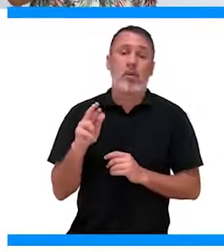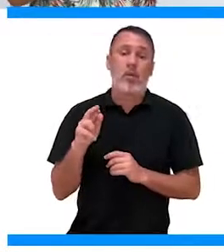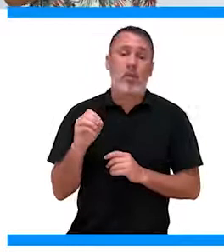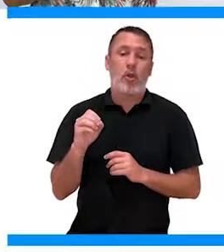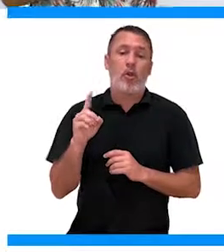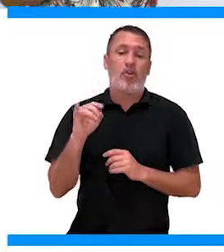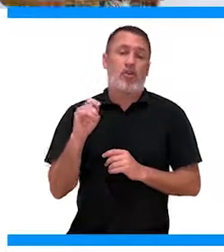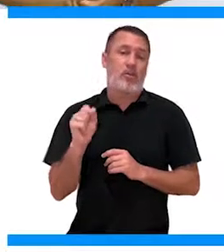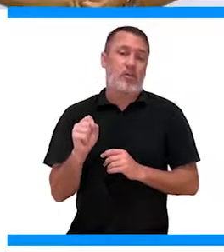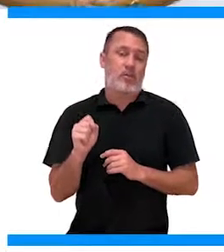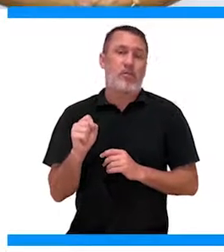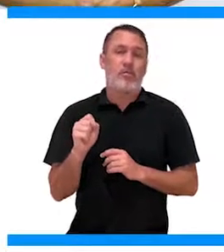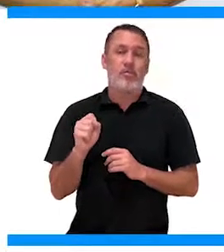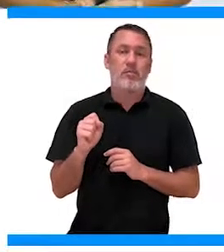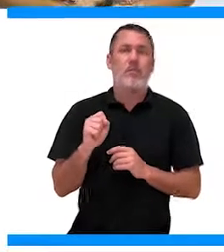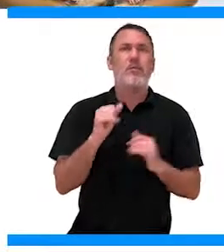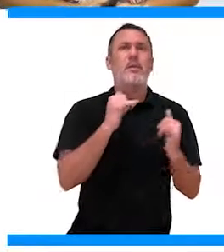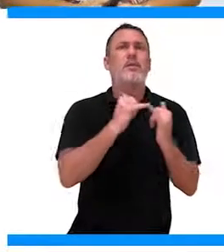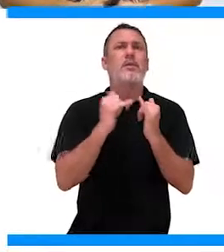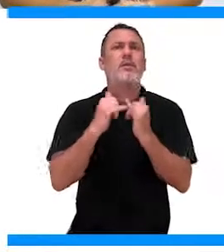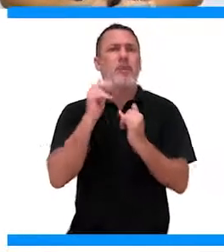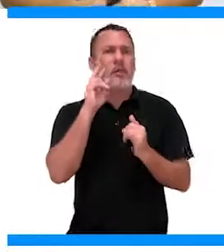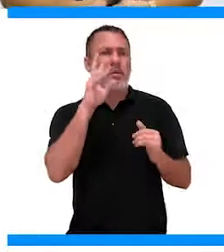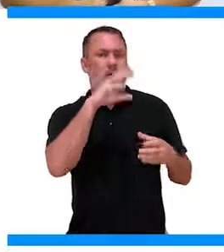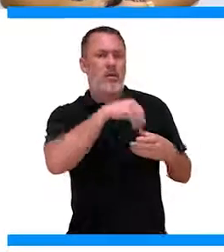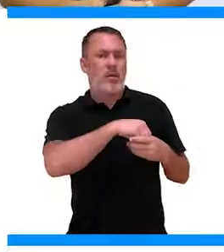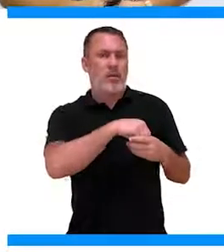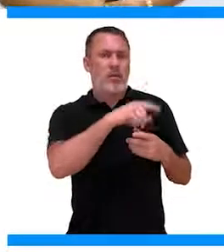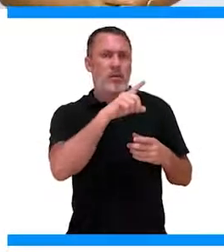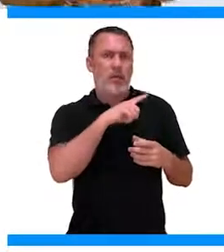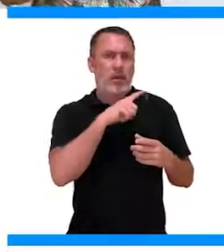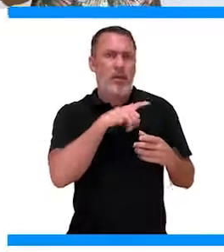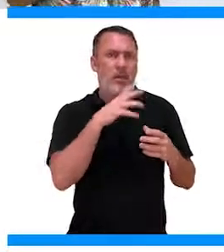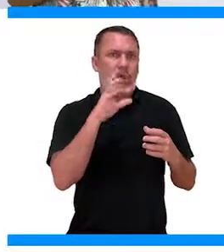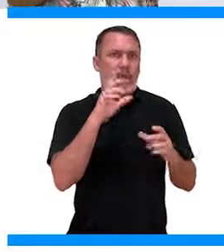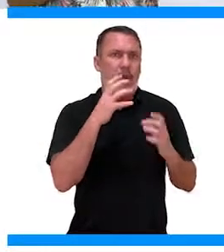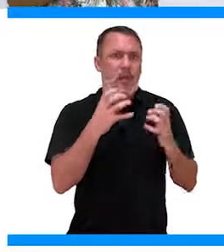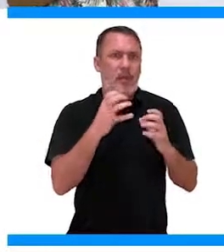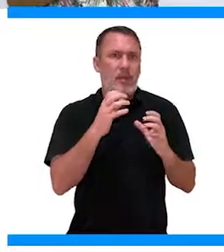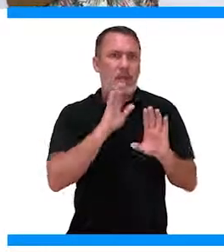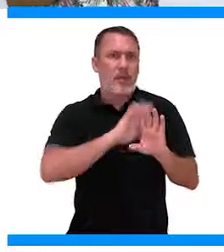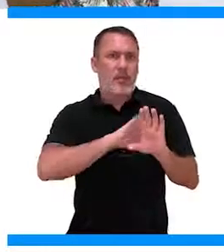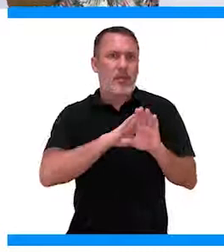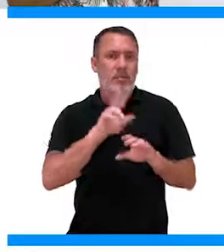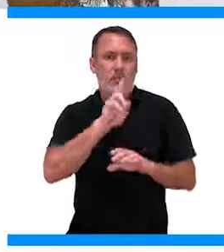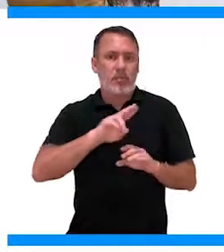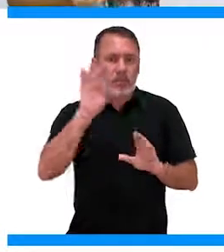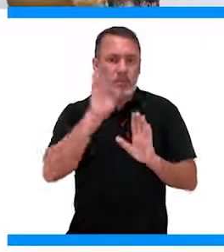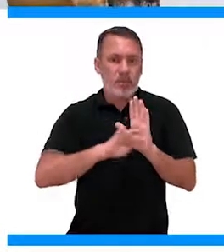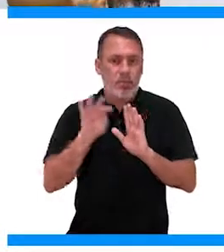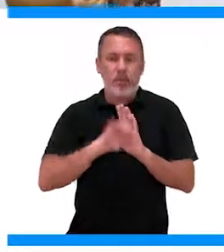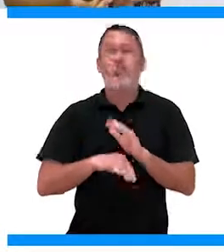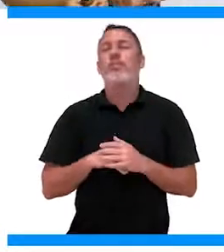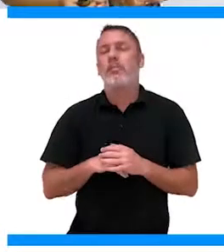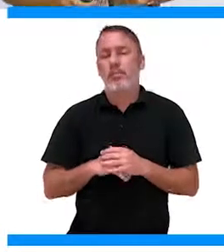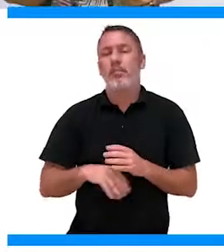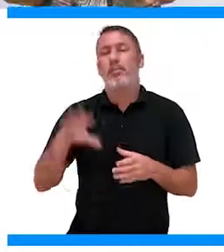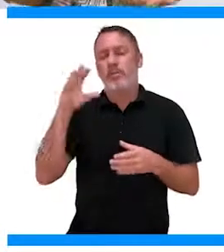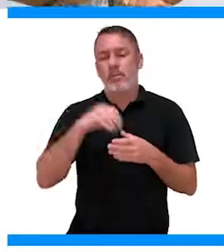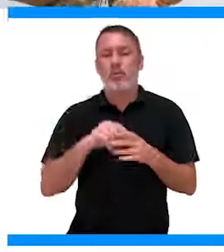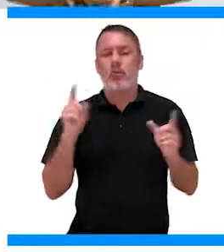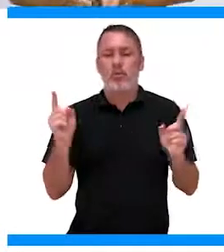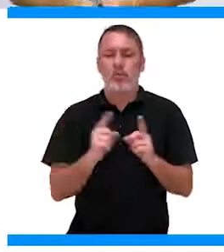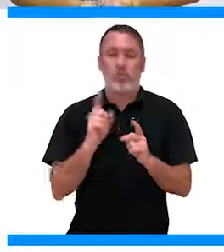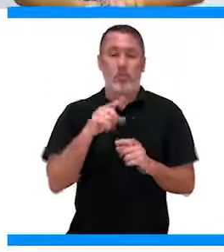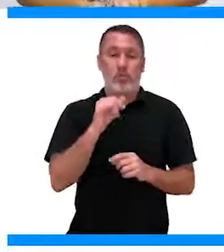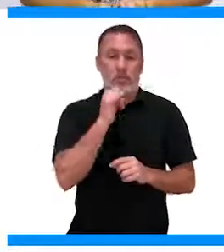né? Então, quando essa semelhança sonora e gráfica é intencionalmente utilizada no texto, aí